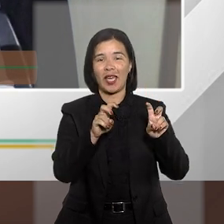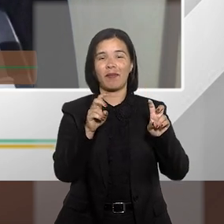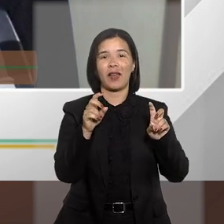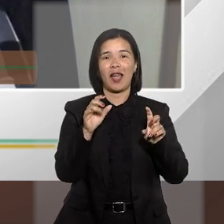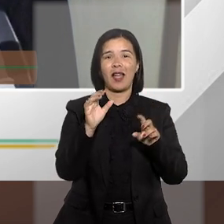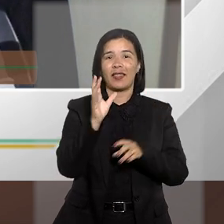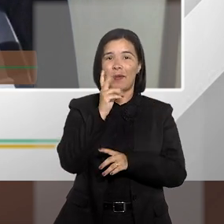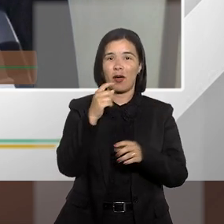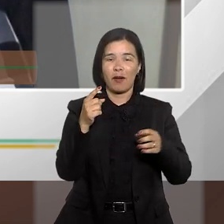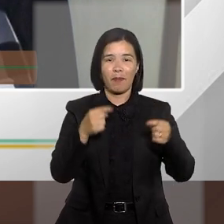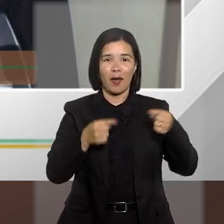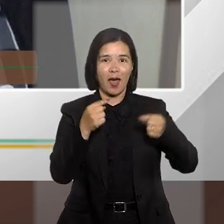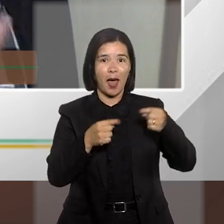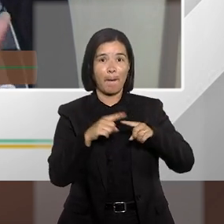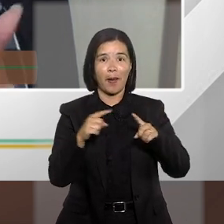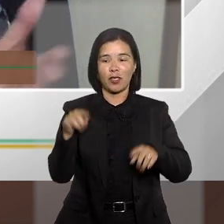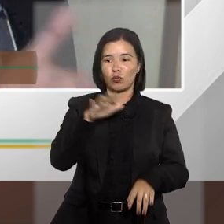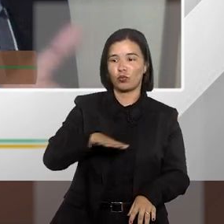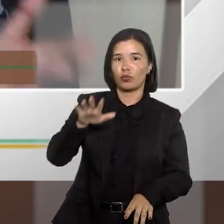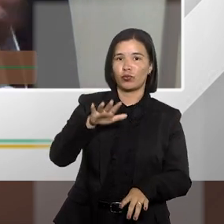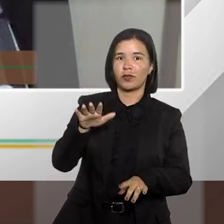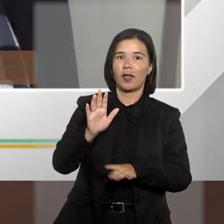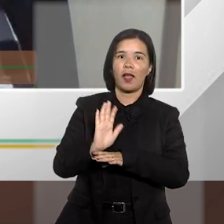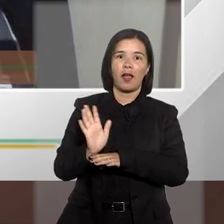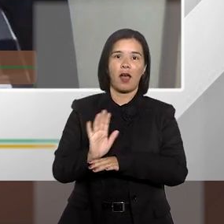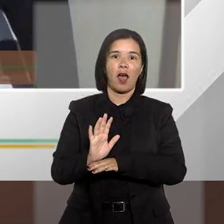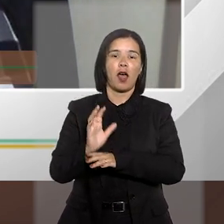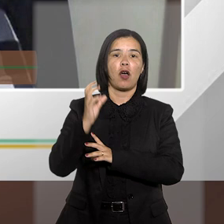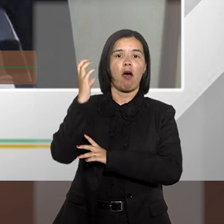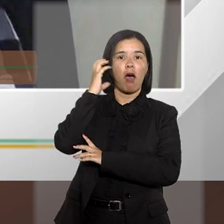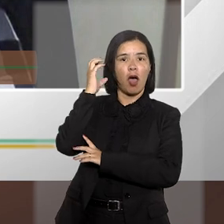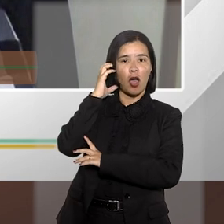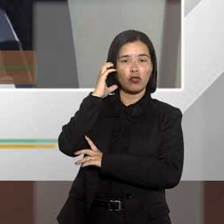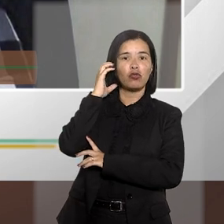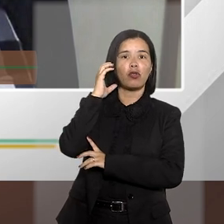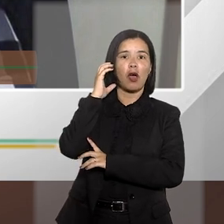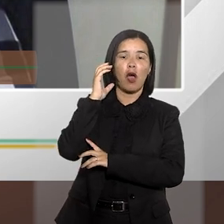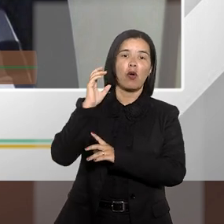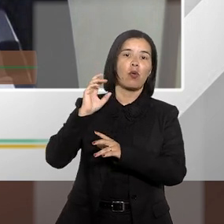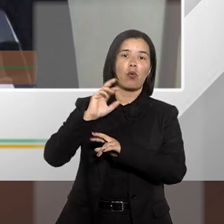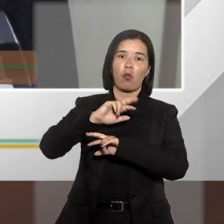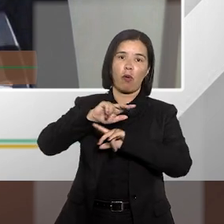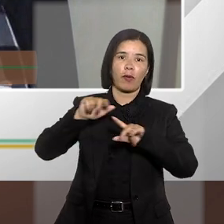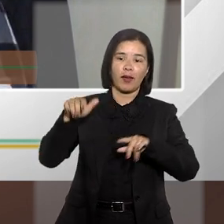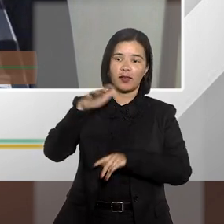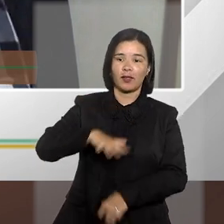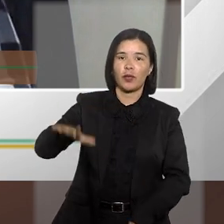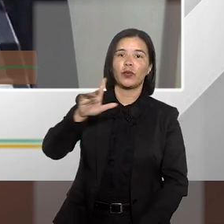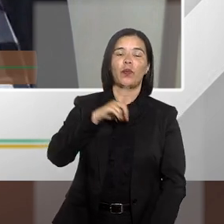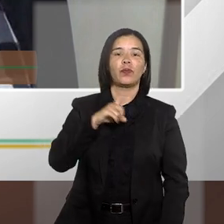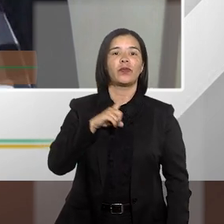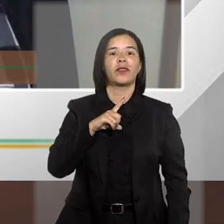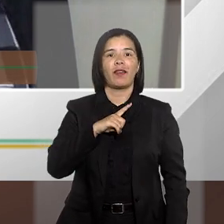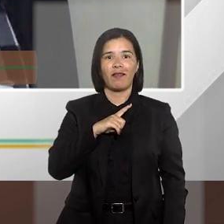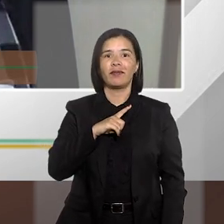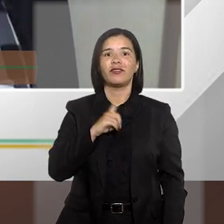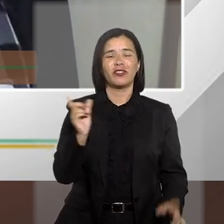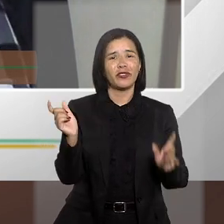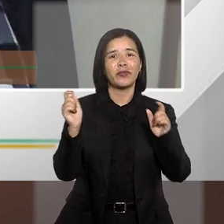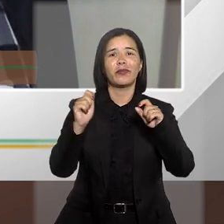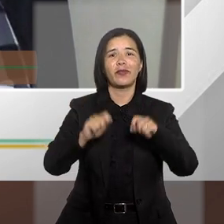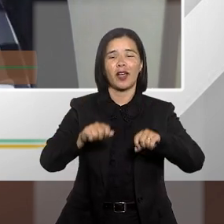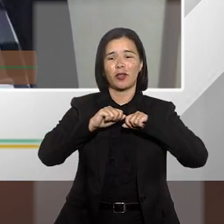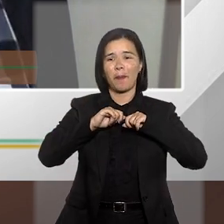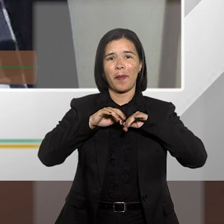uma ocupação de espaço que eles têm na mídia, seja em rádio, seja em TV, que esses setores possuem, que eles, de fato,